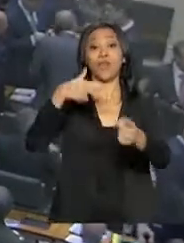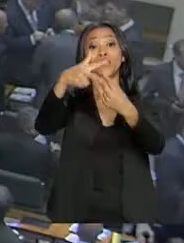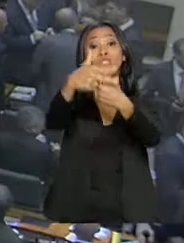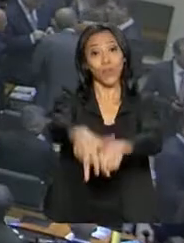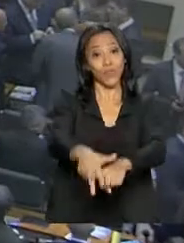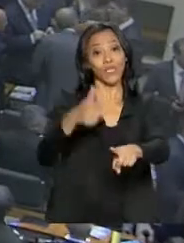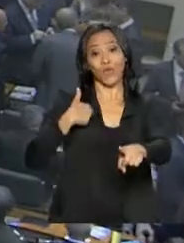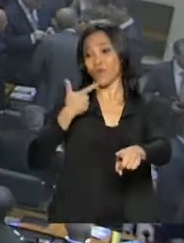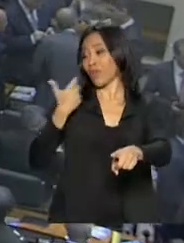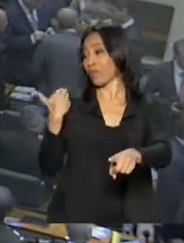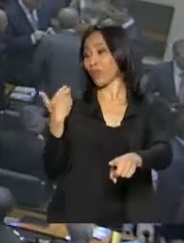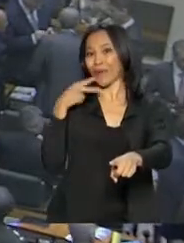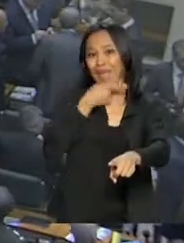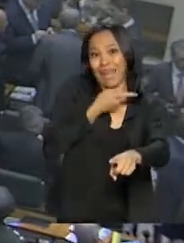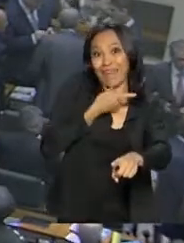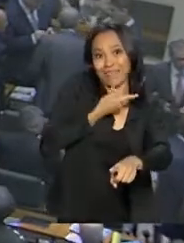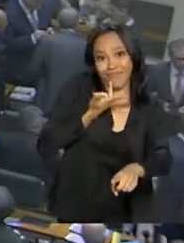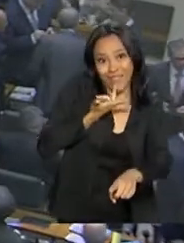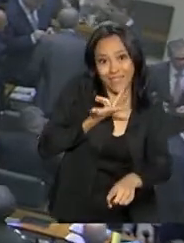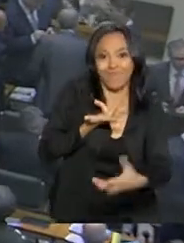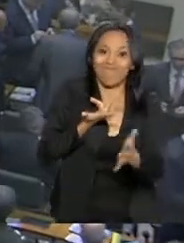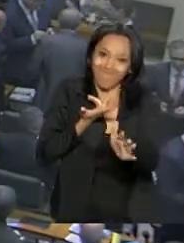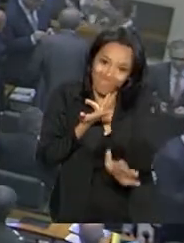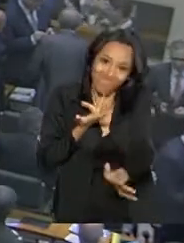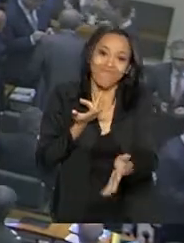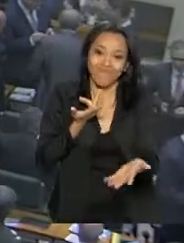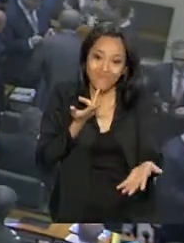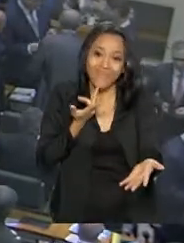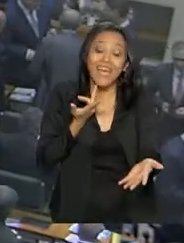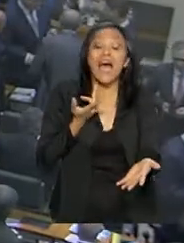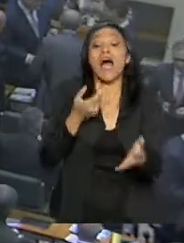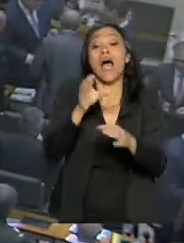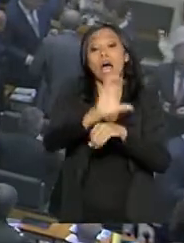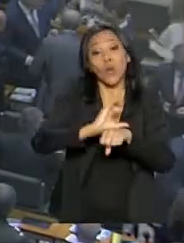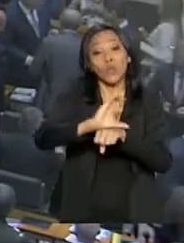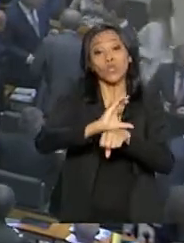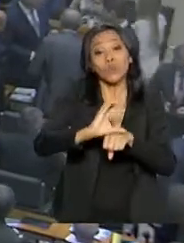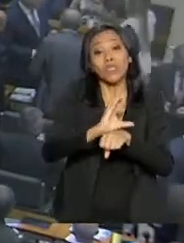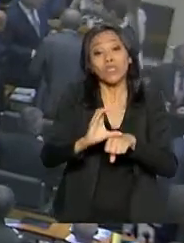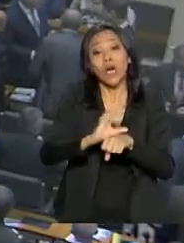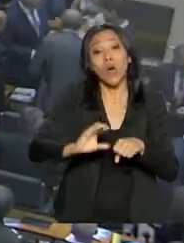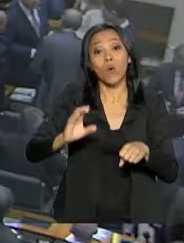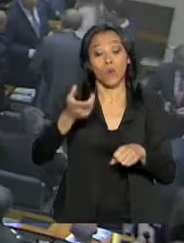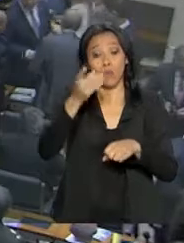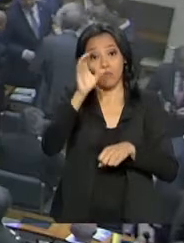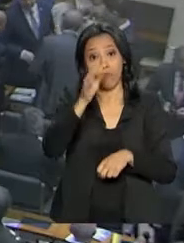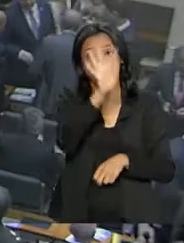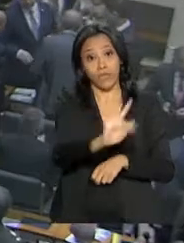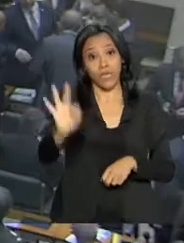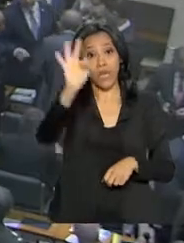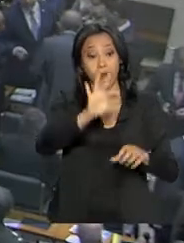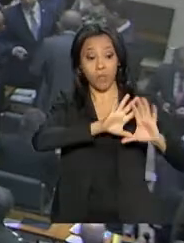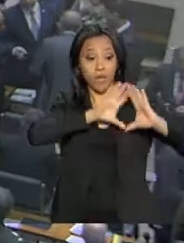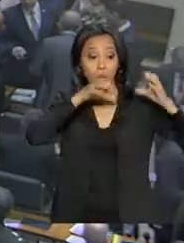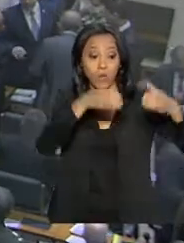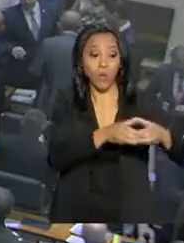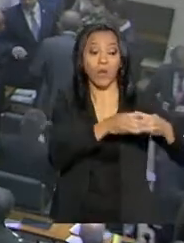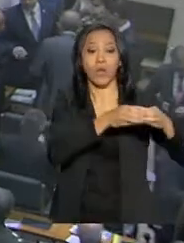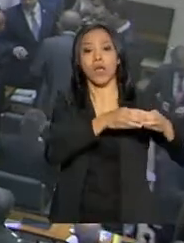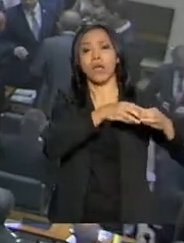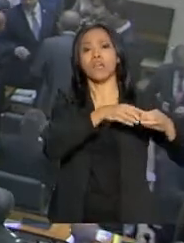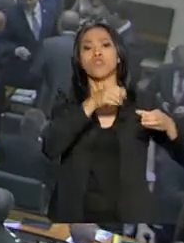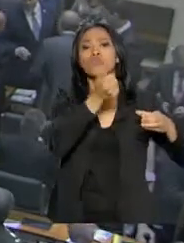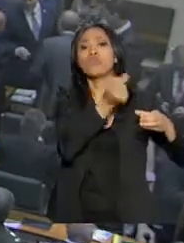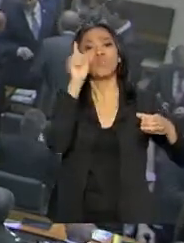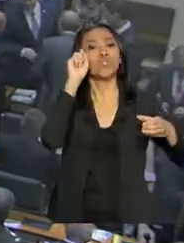informação que eu dei errada agora há pouco. Na verdade, a Constituição Federal foi aprovada pela Assembleia Nacional Constituinte no